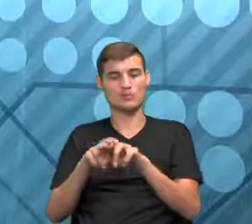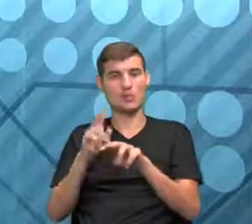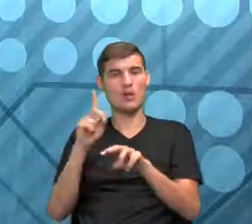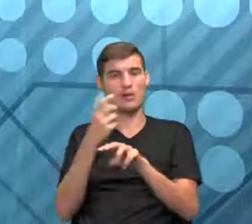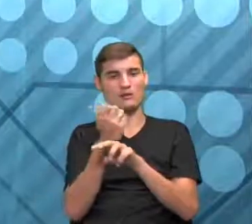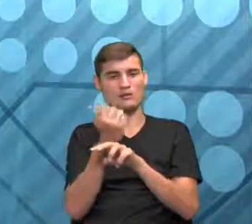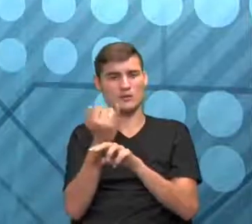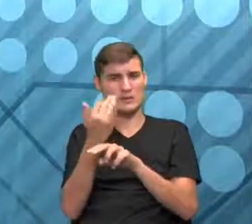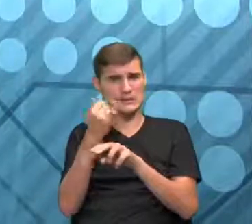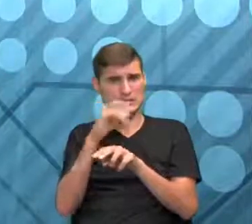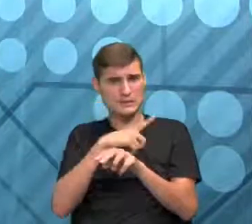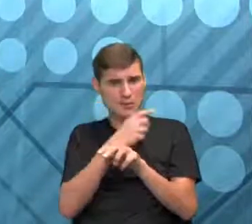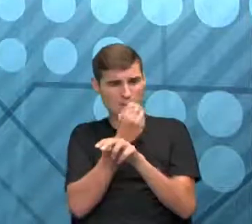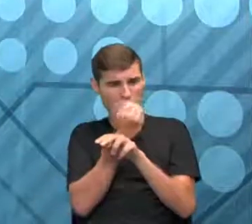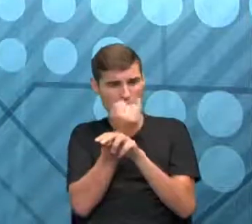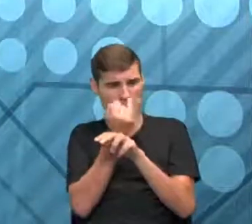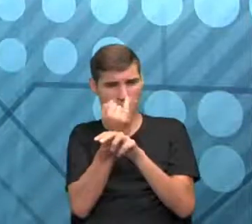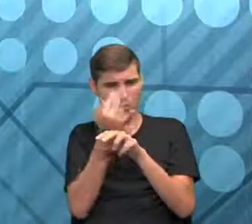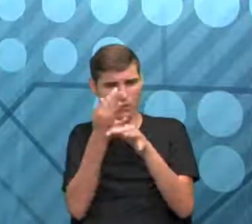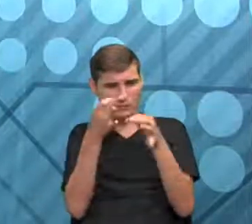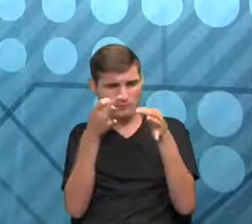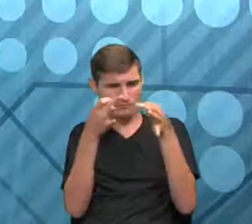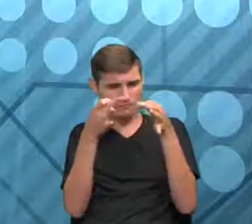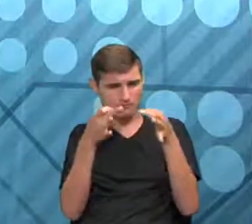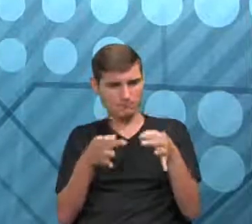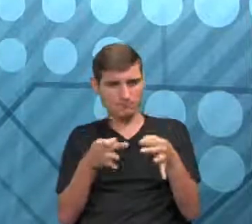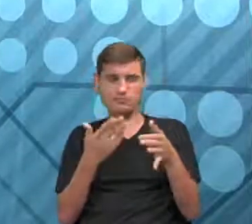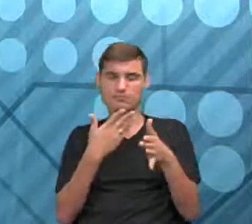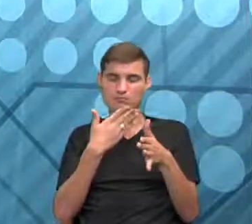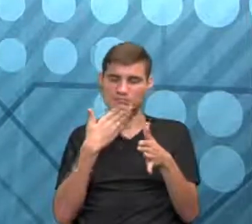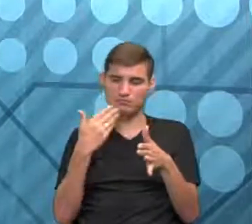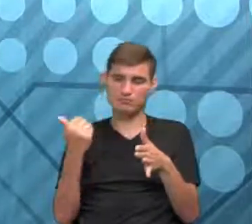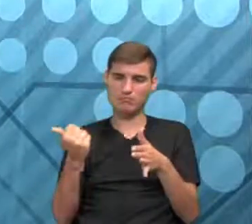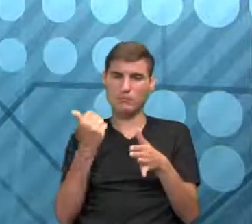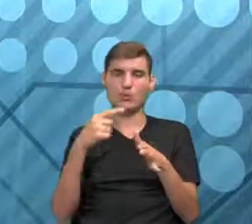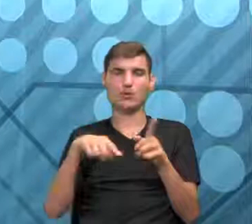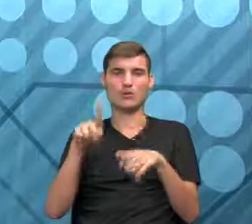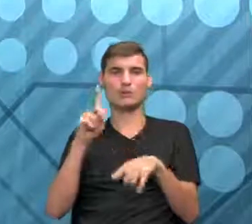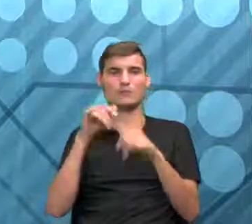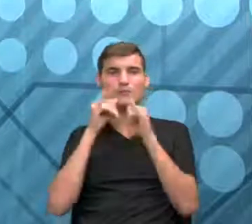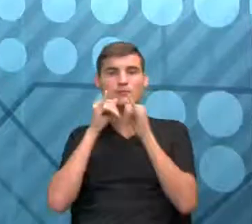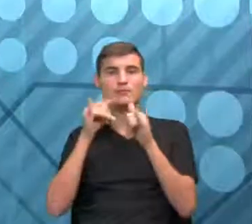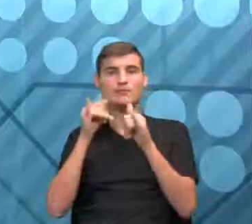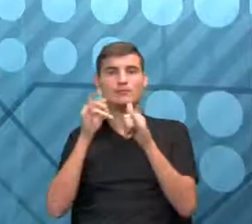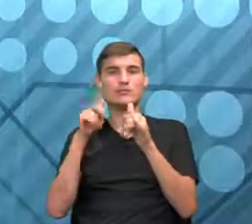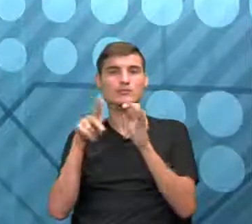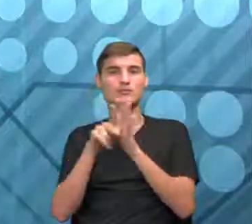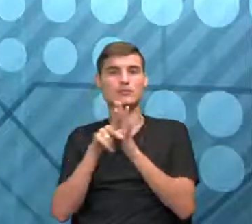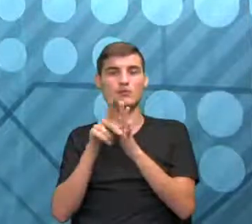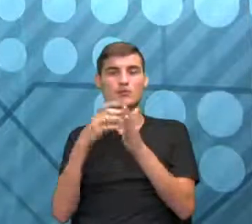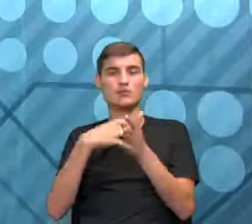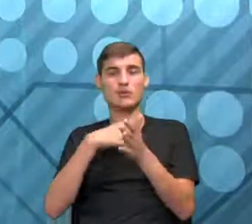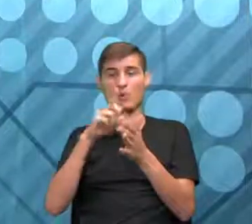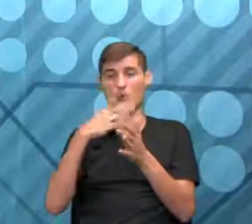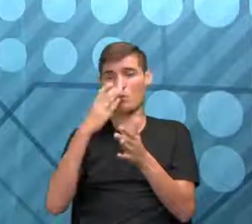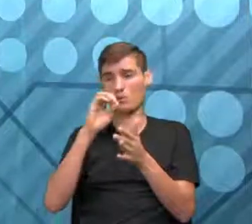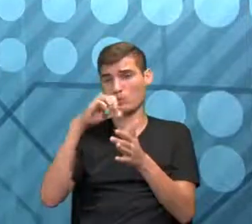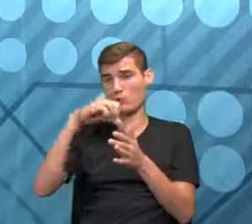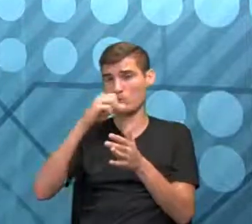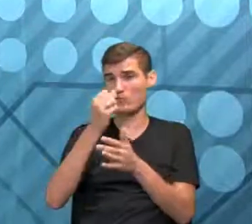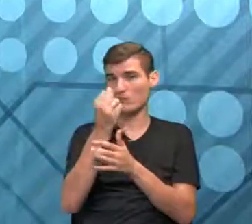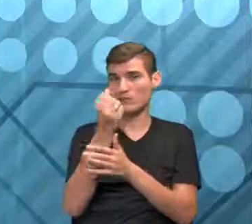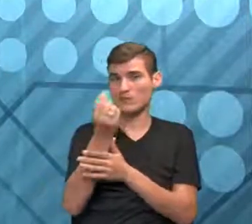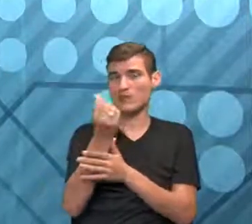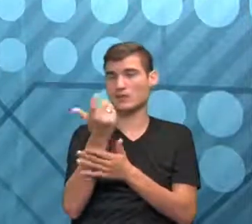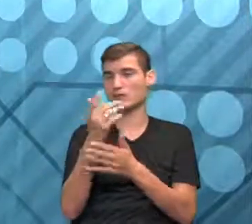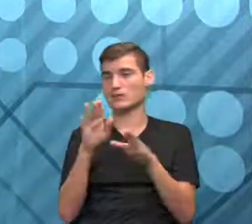a precisão da quantização que eu fizer, mais bem representado vai estar o meu sinal. Eu vou ter 4.096,